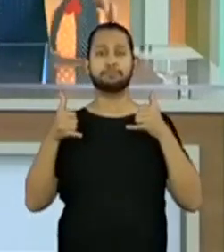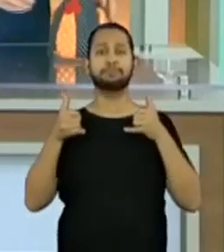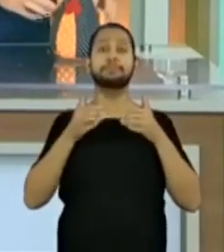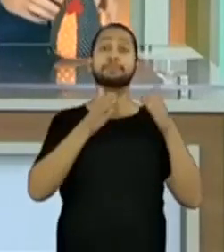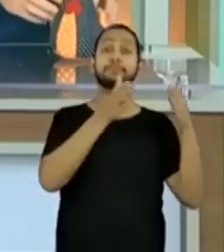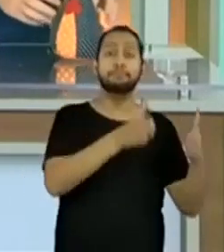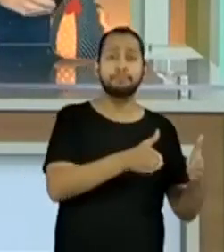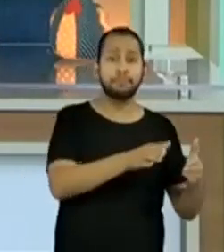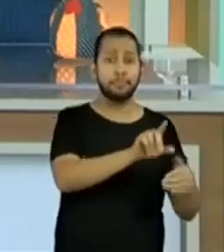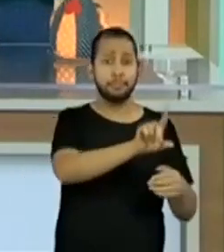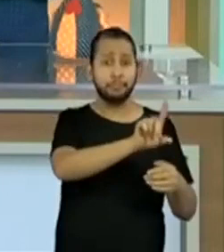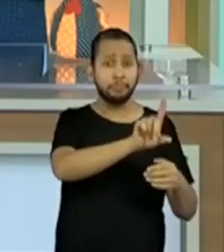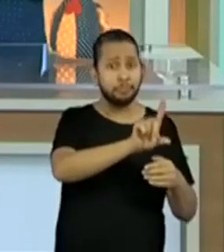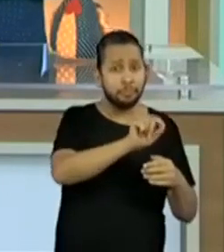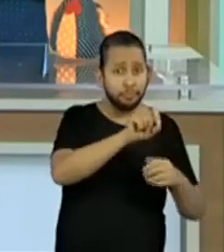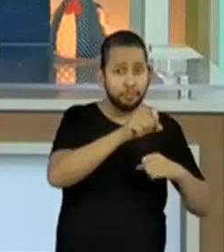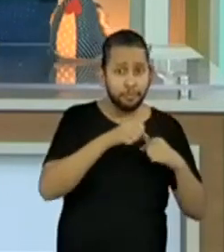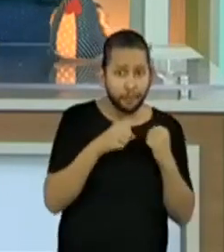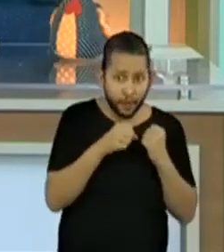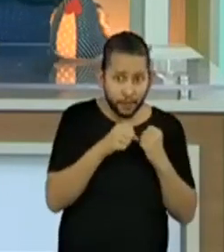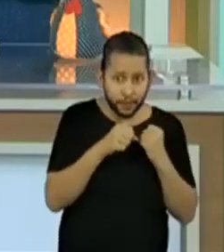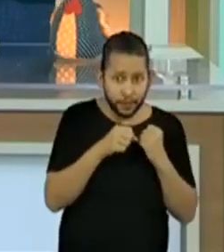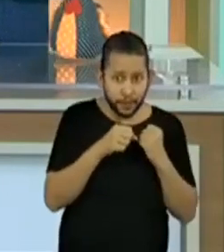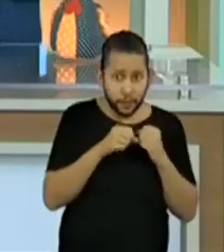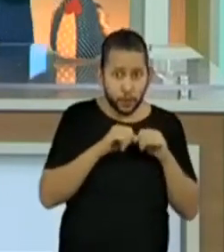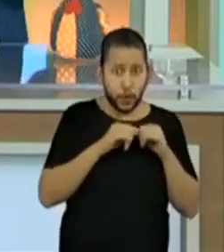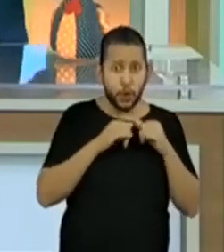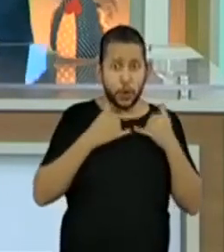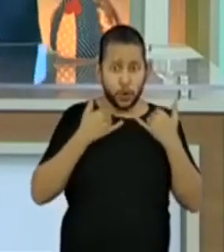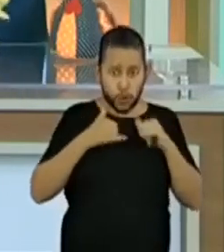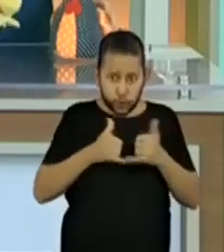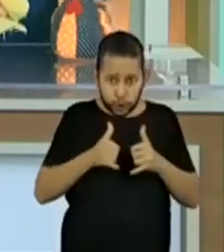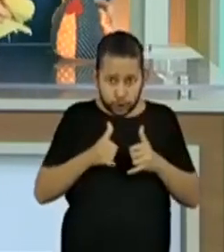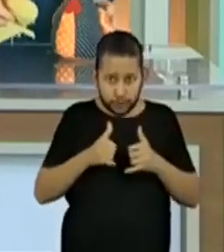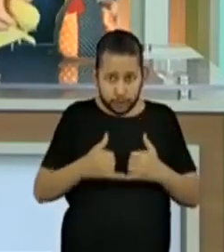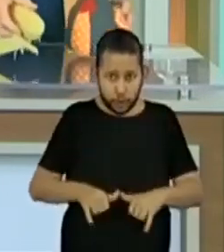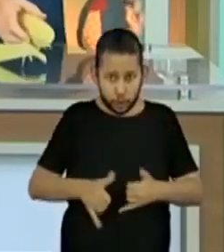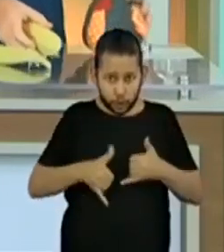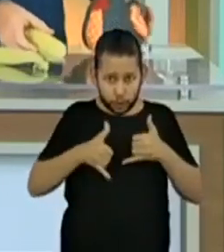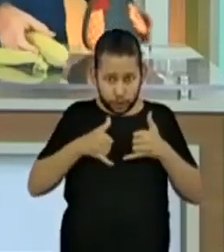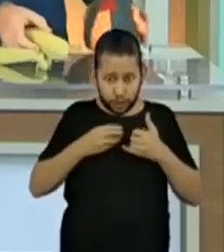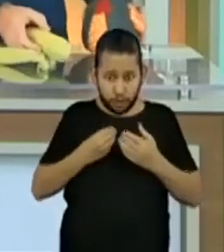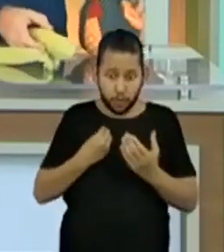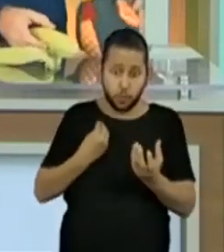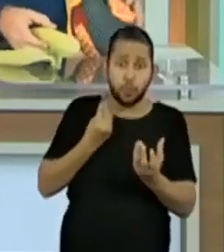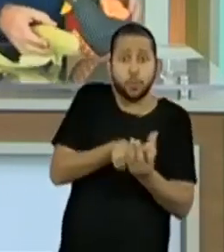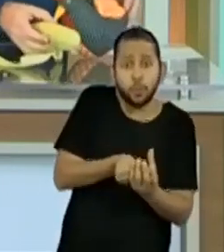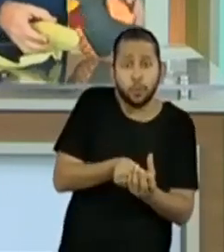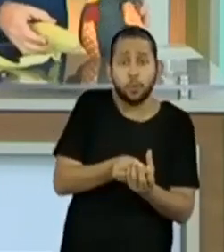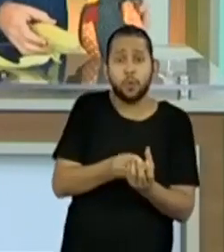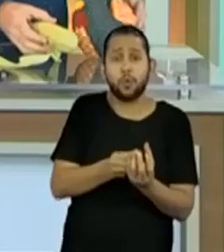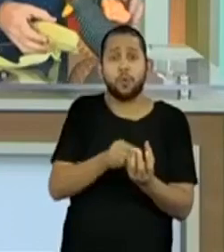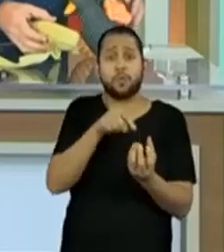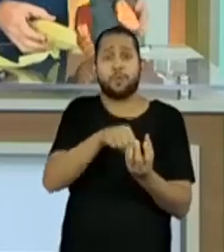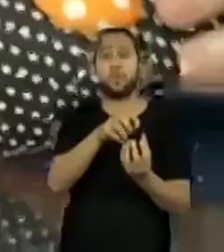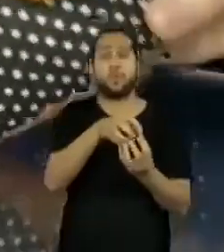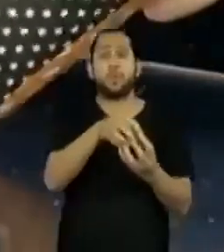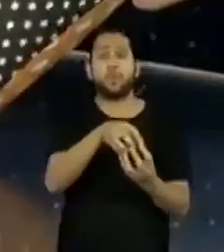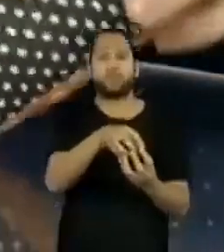da galinha passou para o ovo? A galinha, ela vai comer